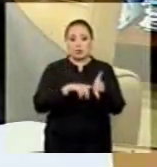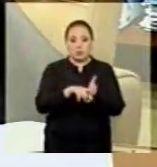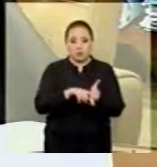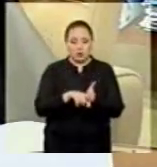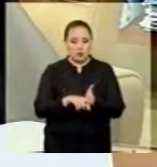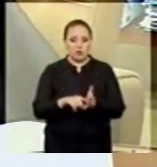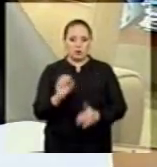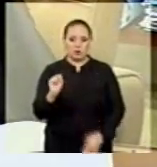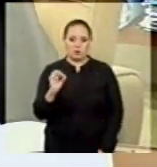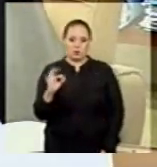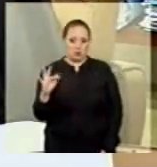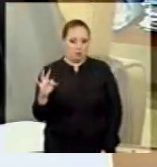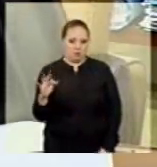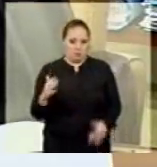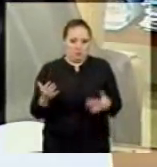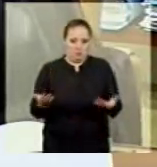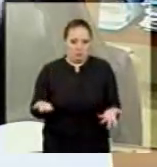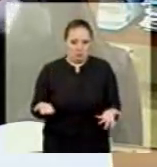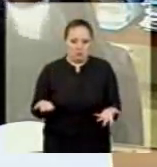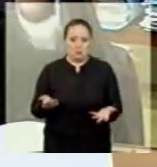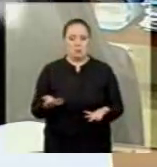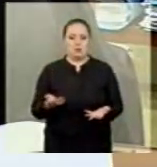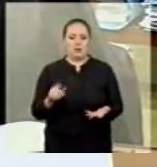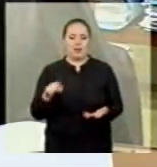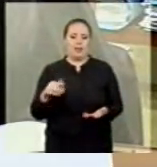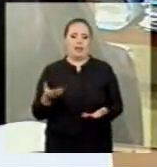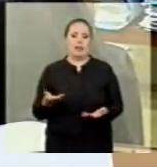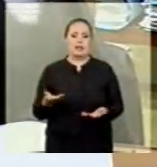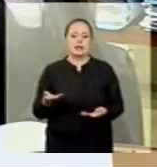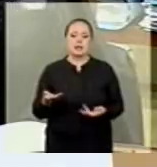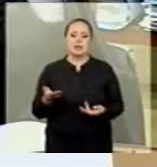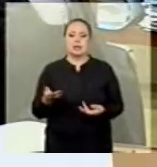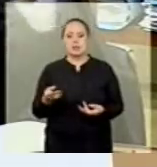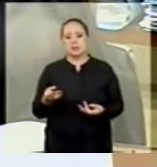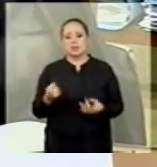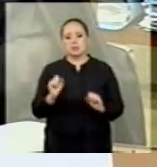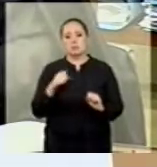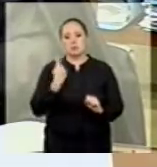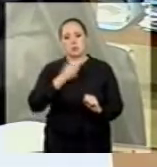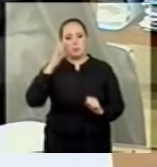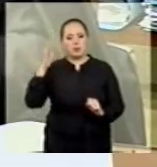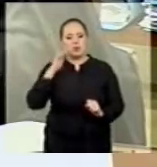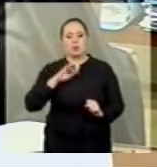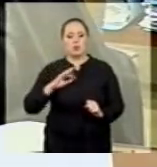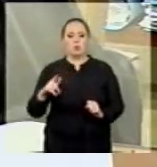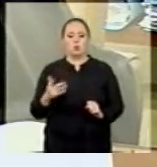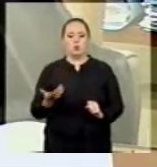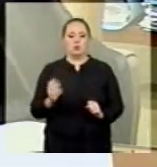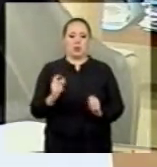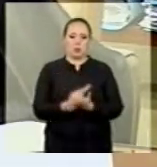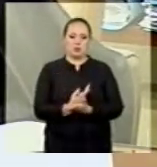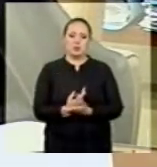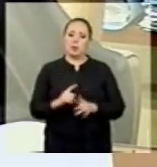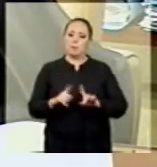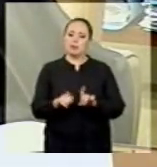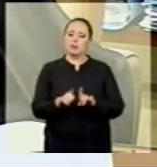no Supremo Tribunal Federal. Muito provavelmente, essa podemos imaginar que essa não fosse uma expectativa. Claro que